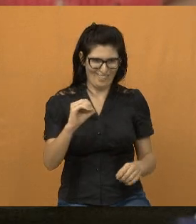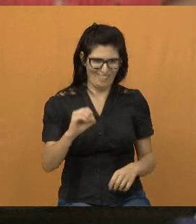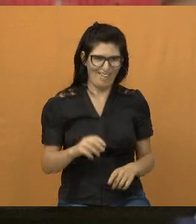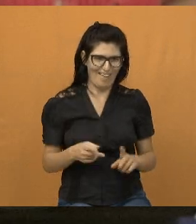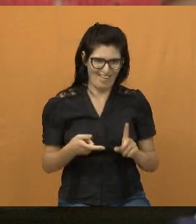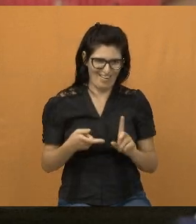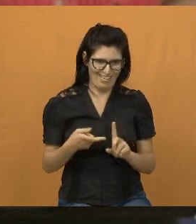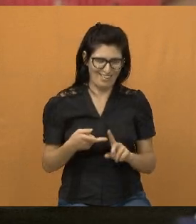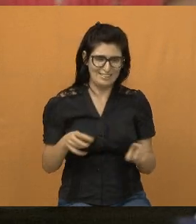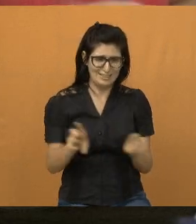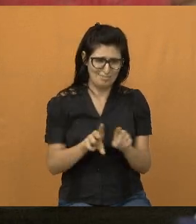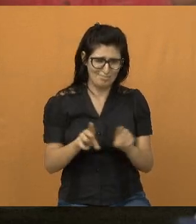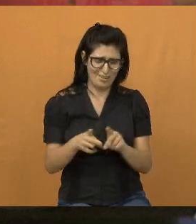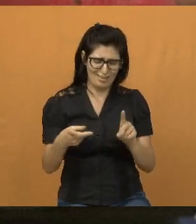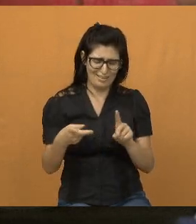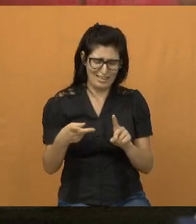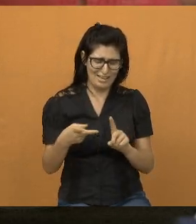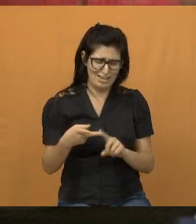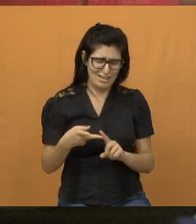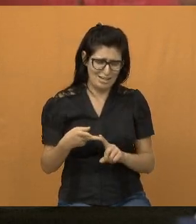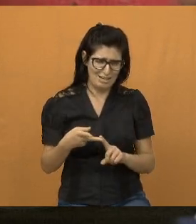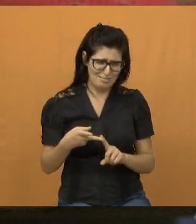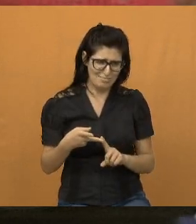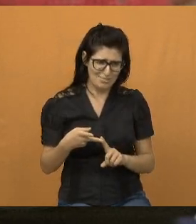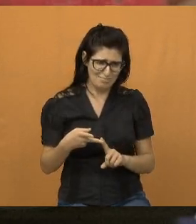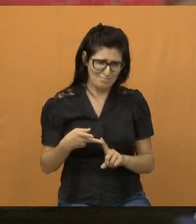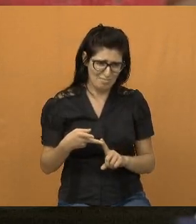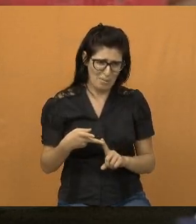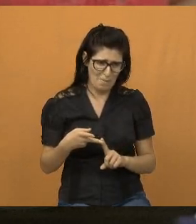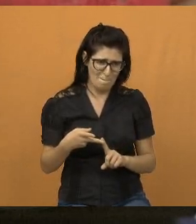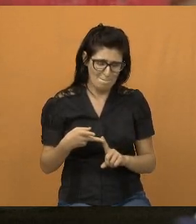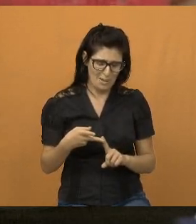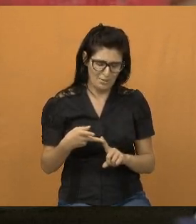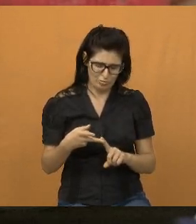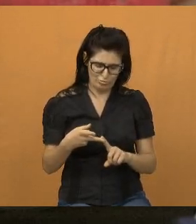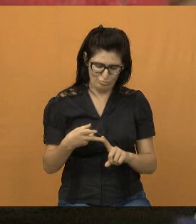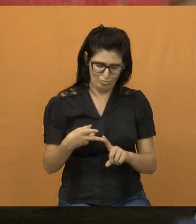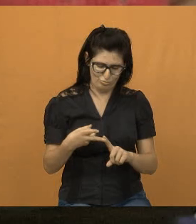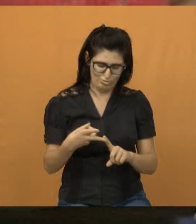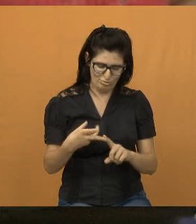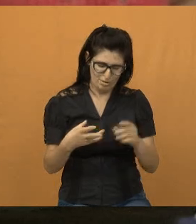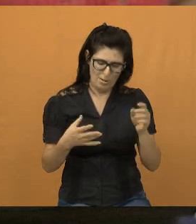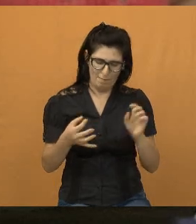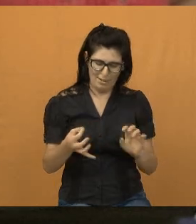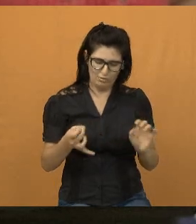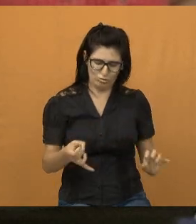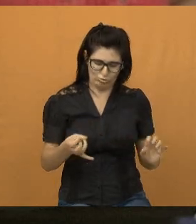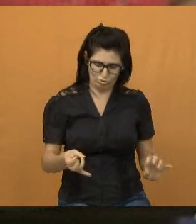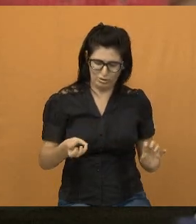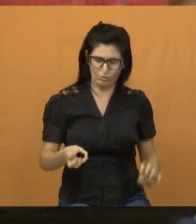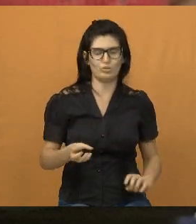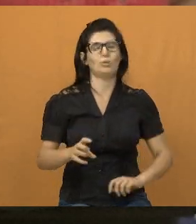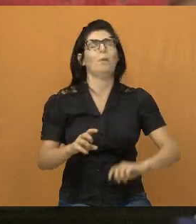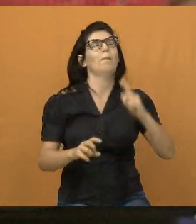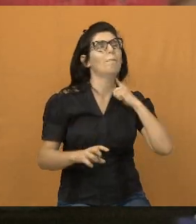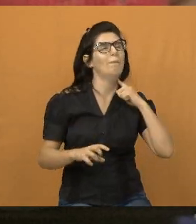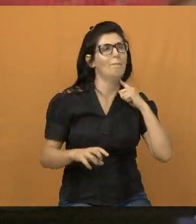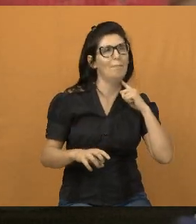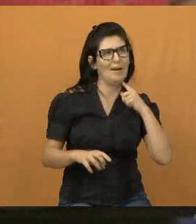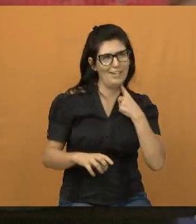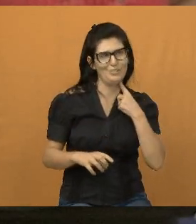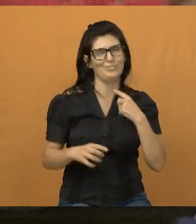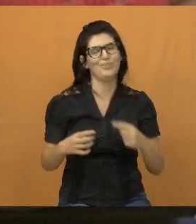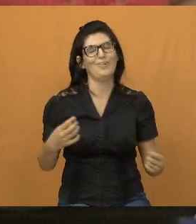no segundo. Existe uma campanha de vacinação que ela obedece a um calendário do Instituto